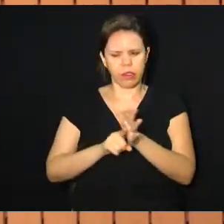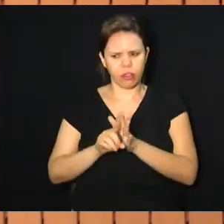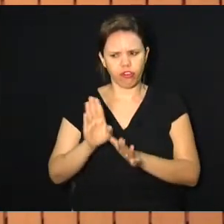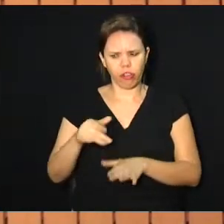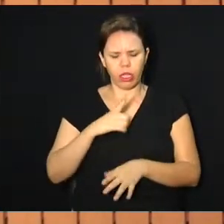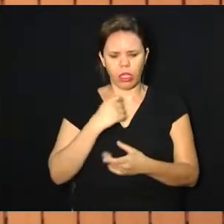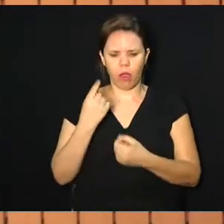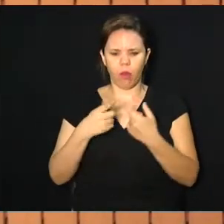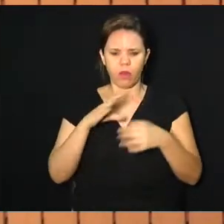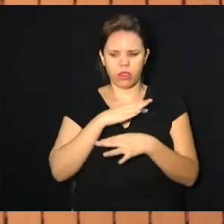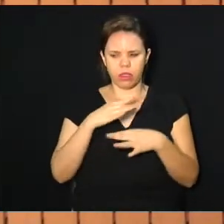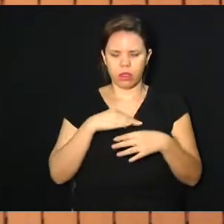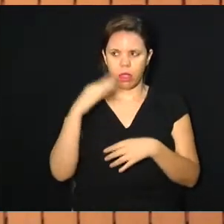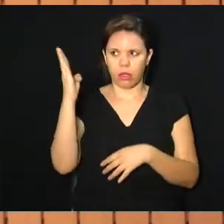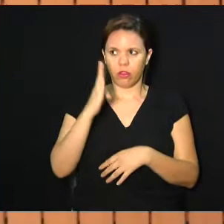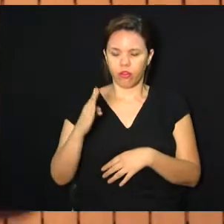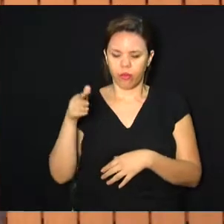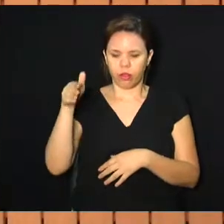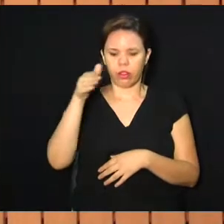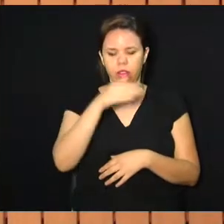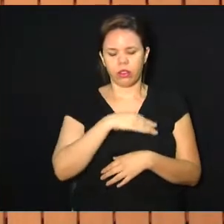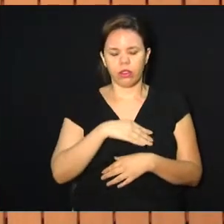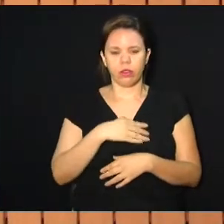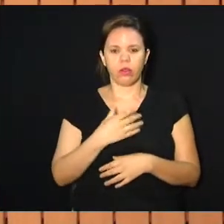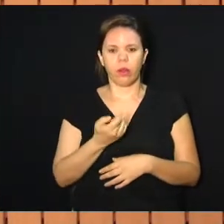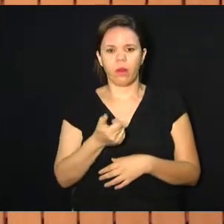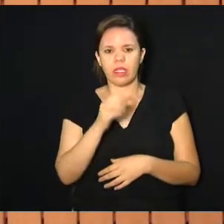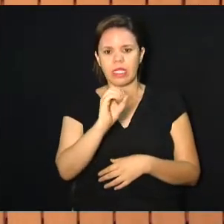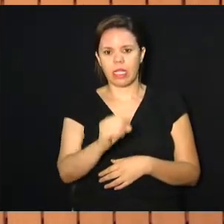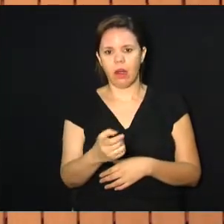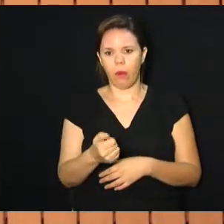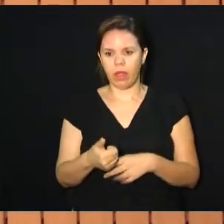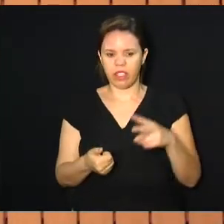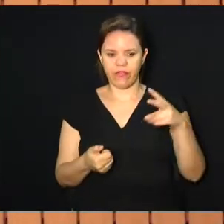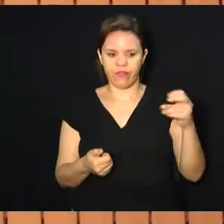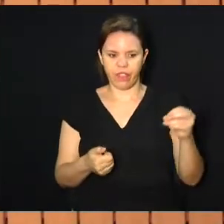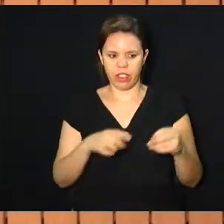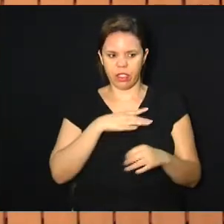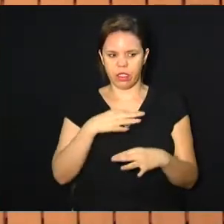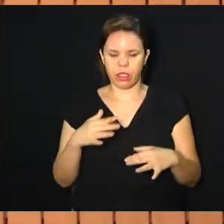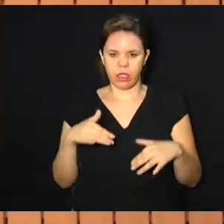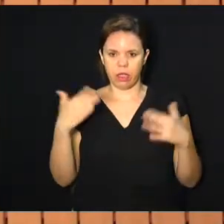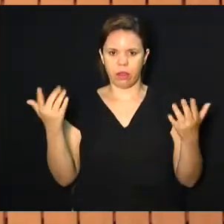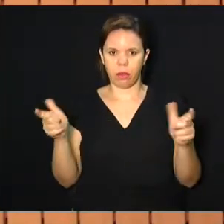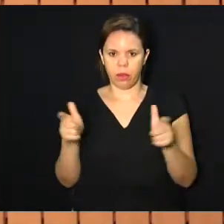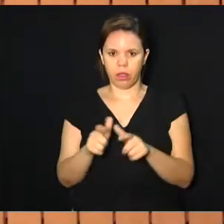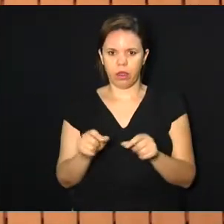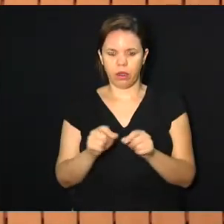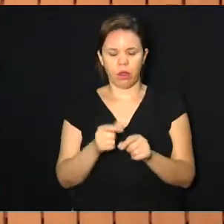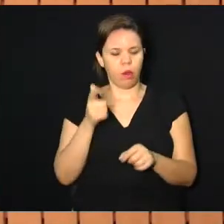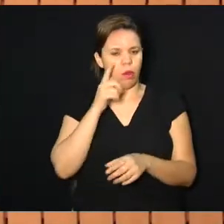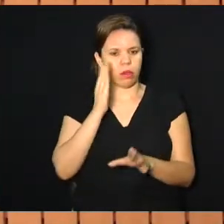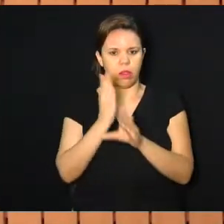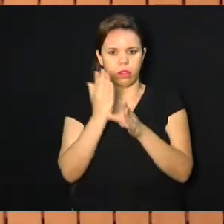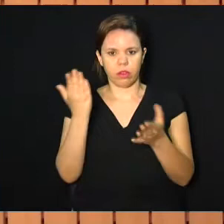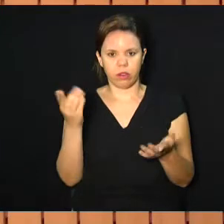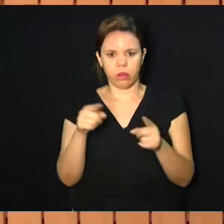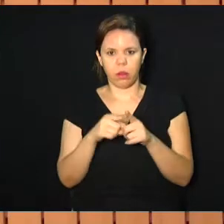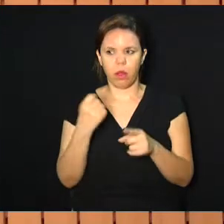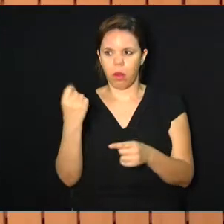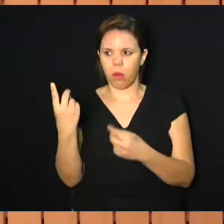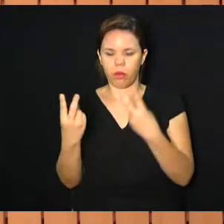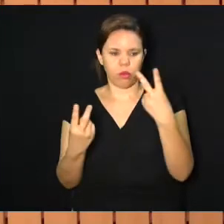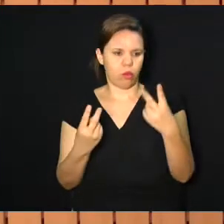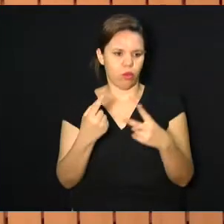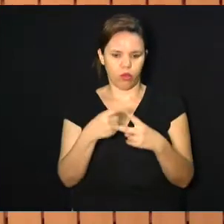tem, no Brasil, quase 20 cidades, tem grandes, né, fora cidades pequenas que a gente não consegue nem mapear, que tem, às vezes, 1 ou 2